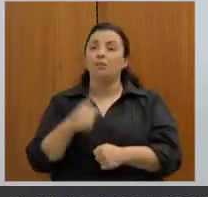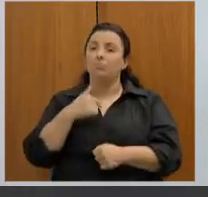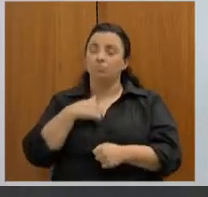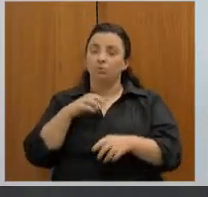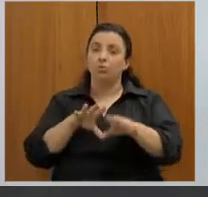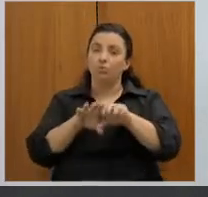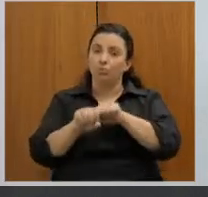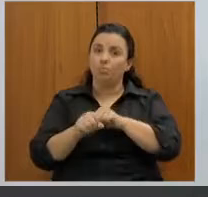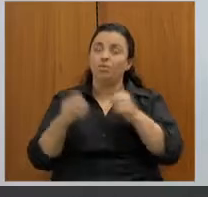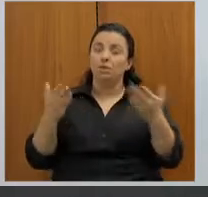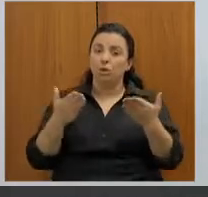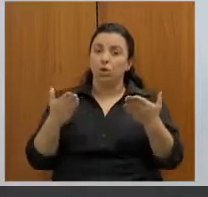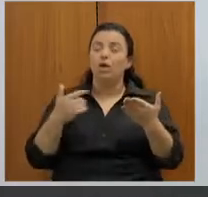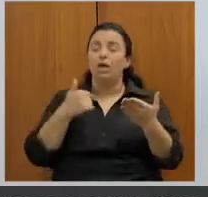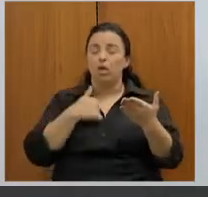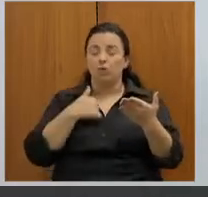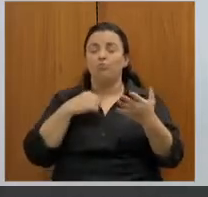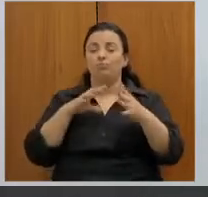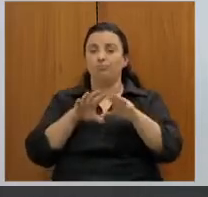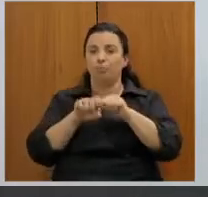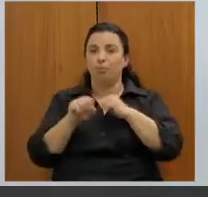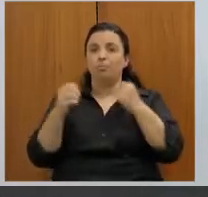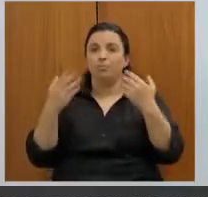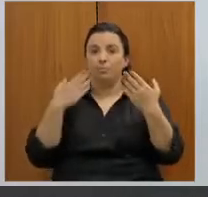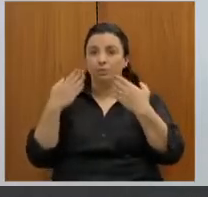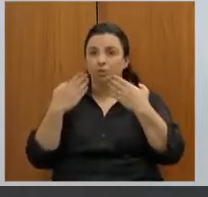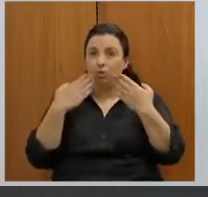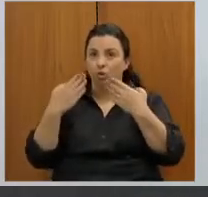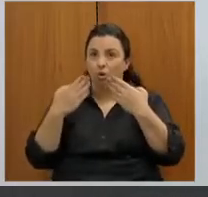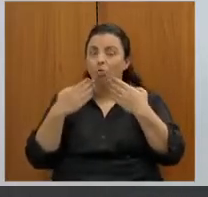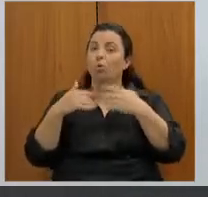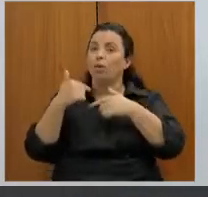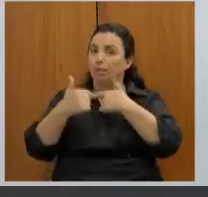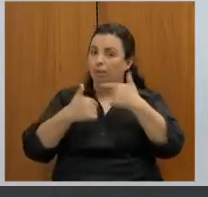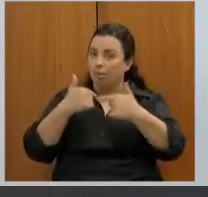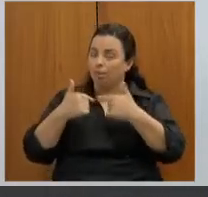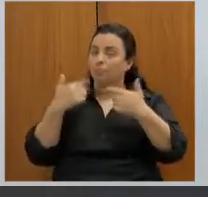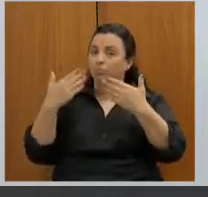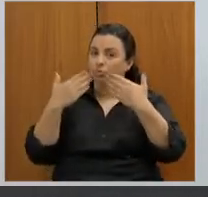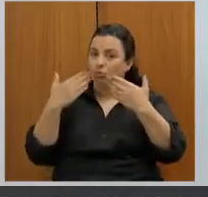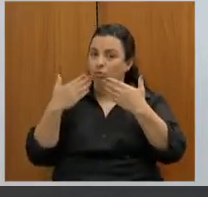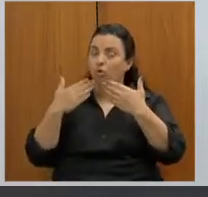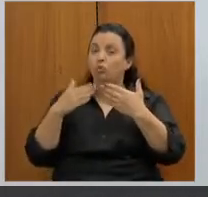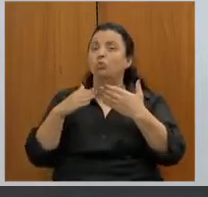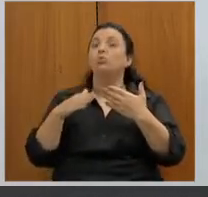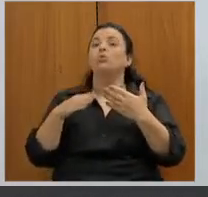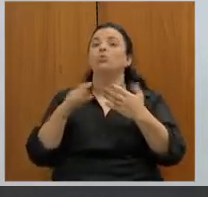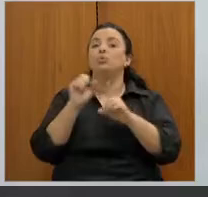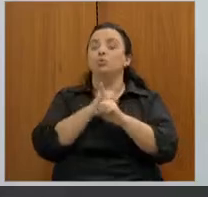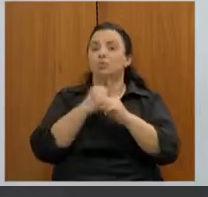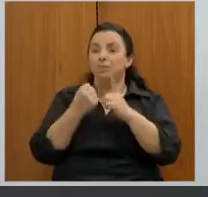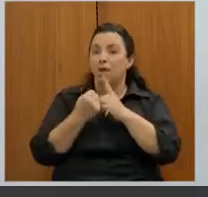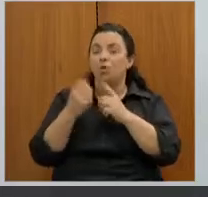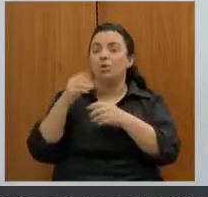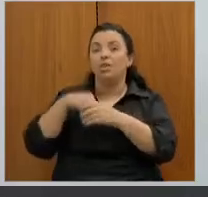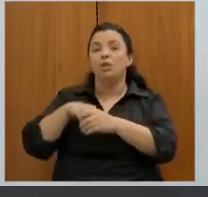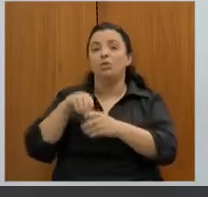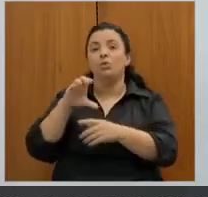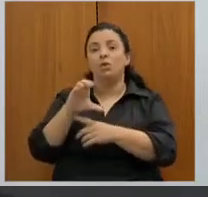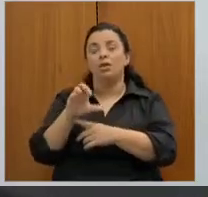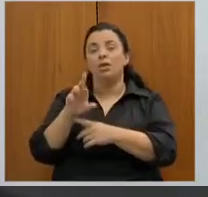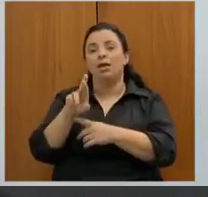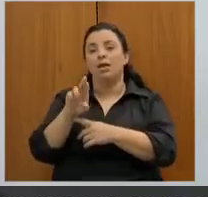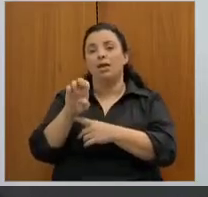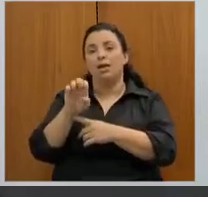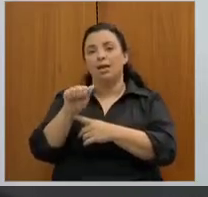momentaneamente eu sou psicólogo né psicólogo social o creas do município de Carmo